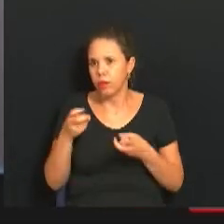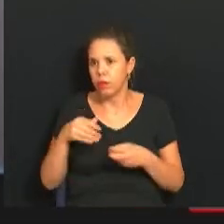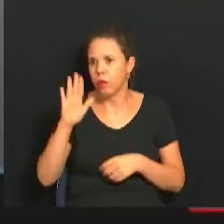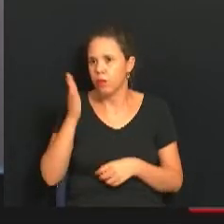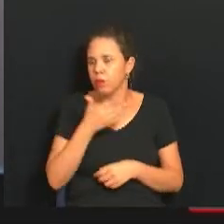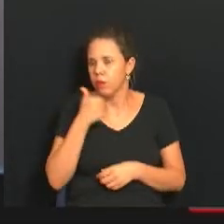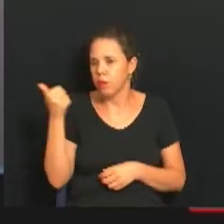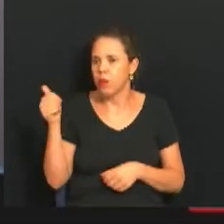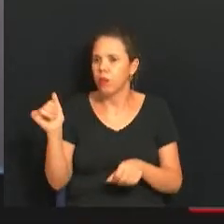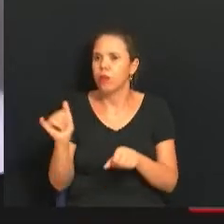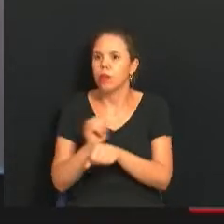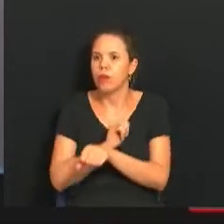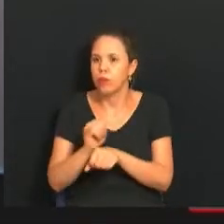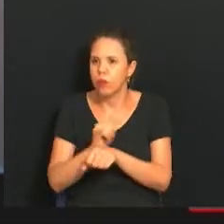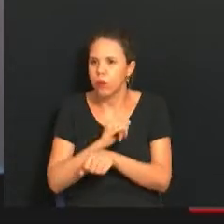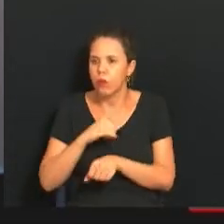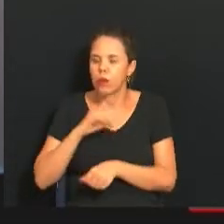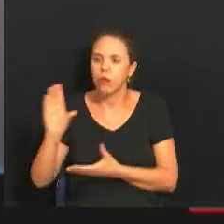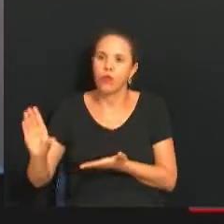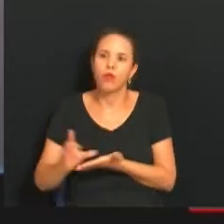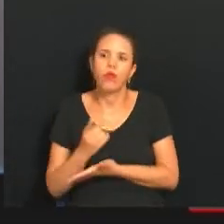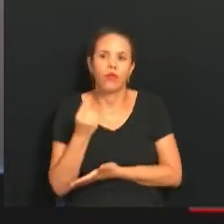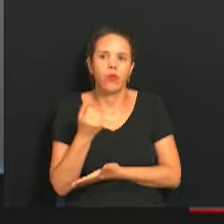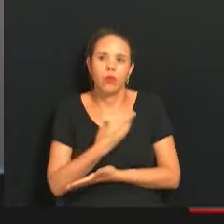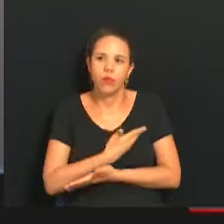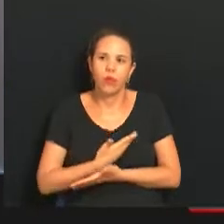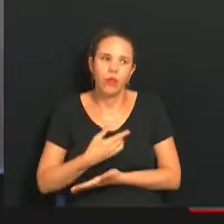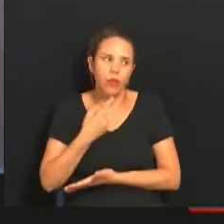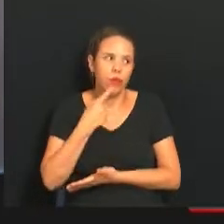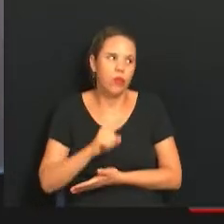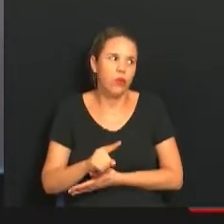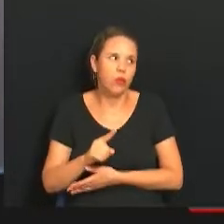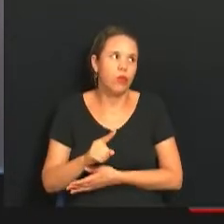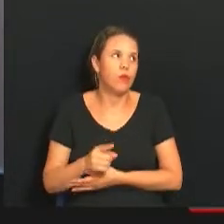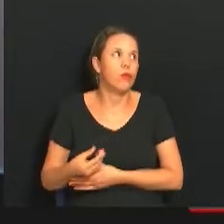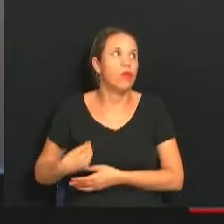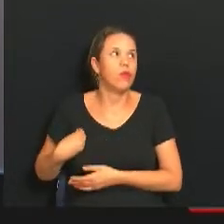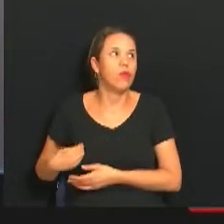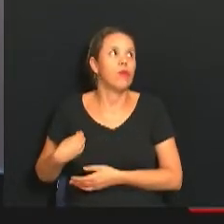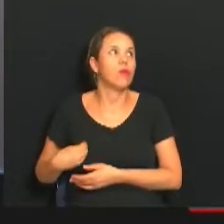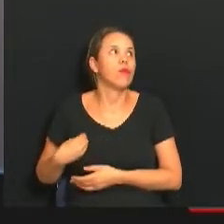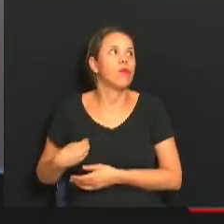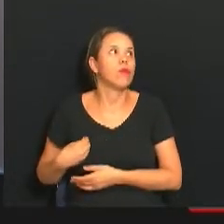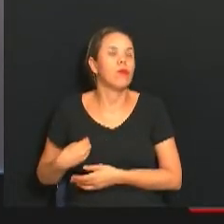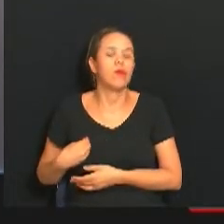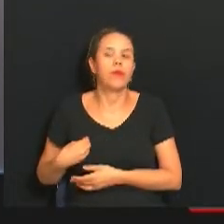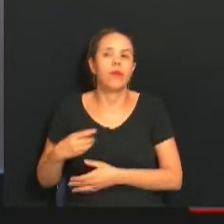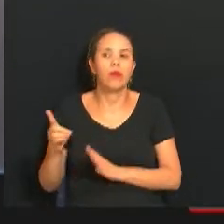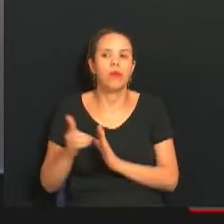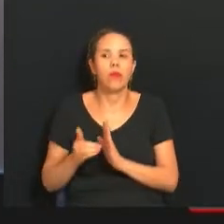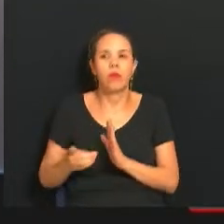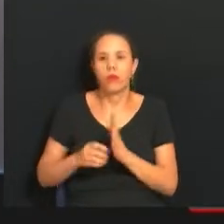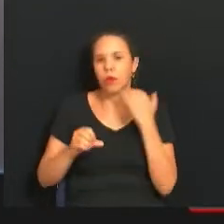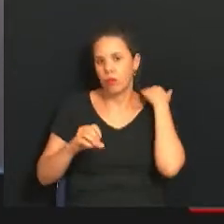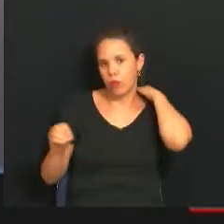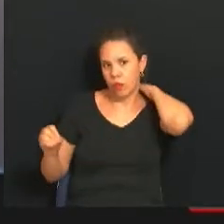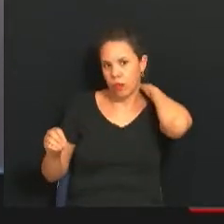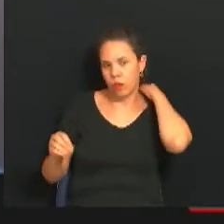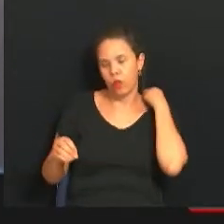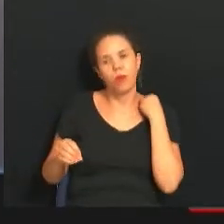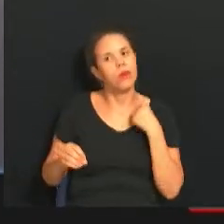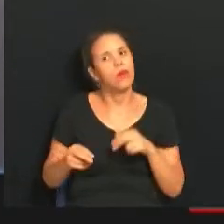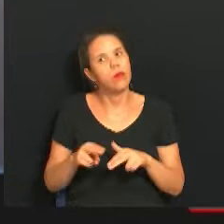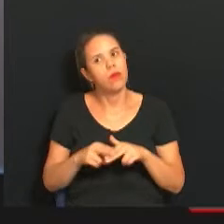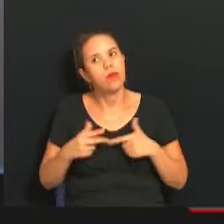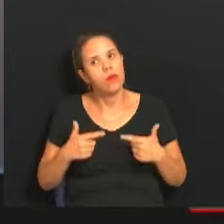meios para obter dinheiro para um governo russo que passou pela década de 90 como se tivesse passado justamente por uma